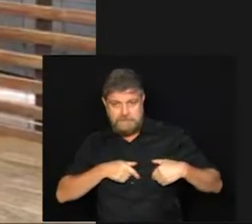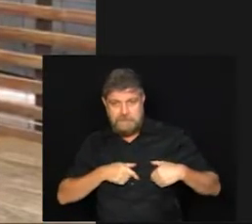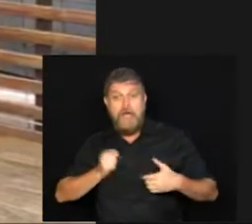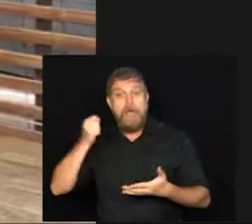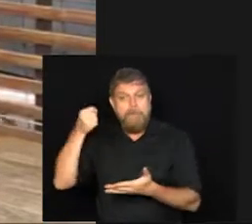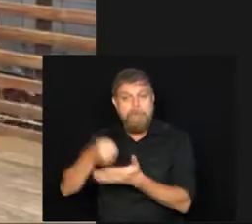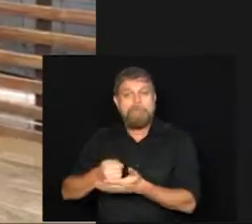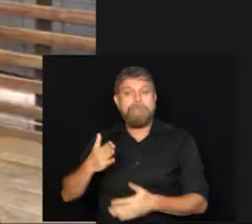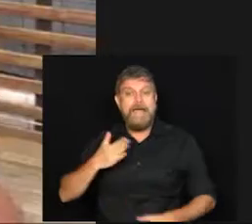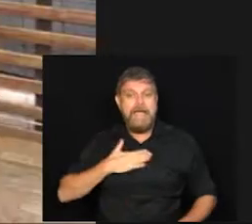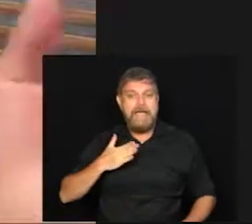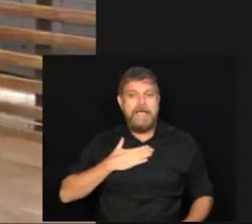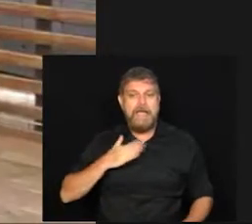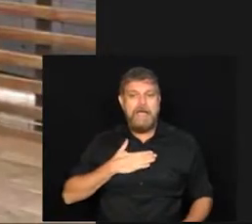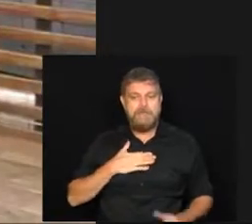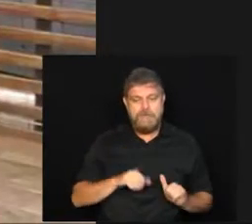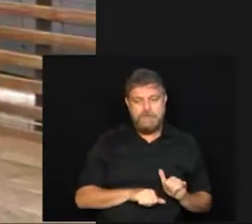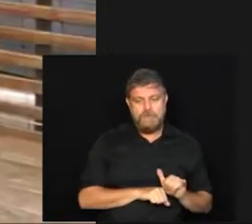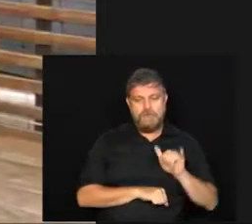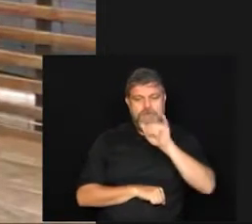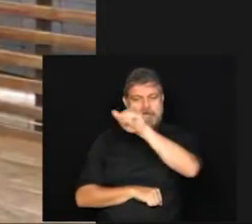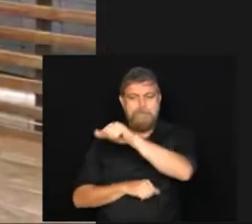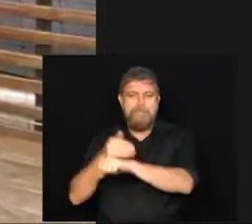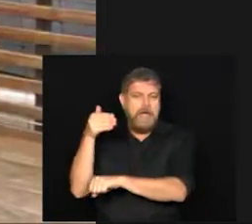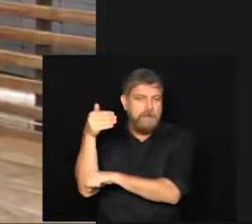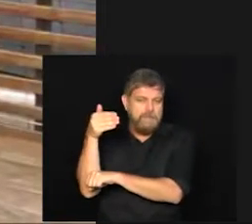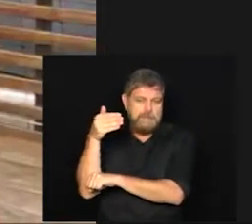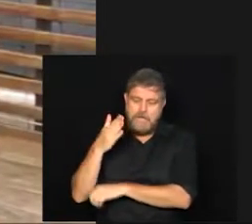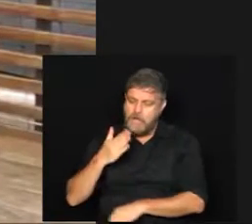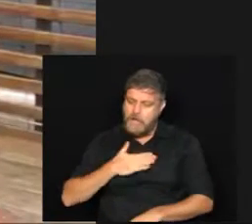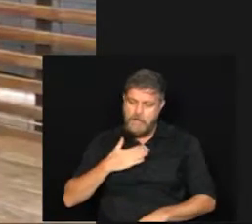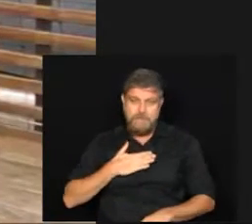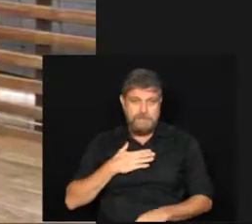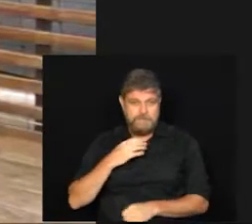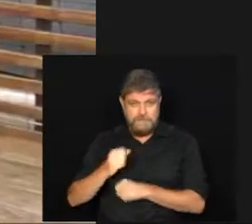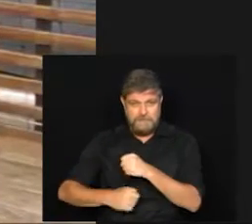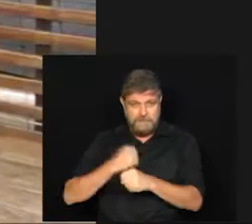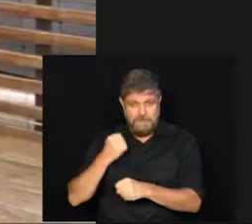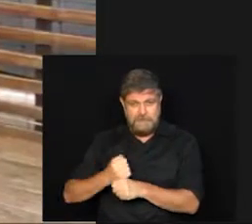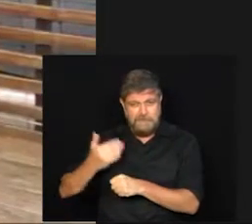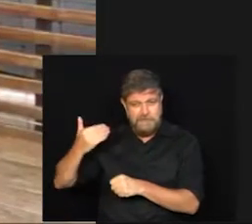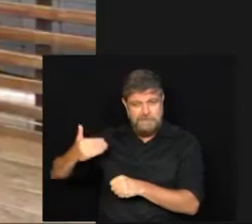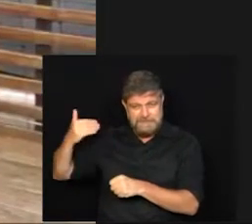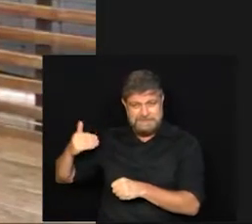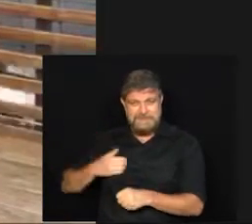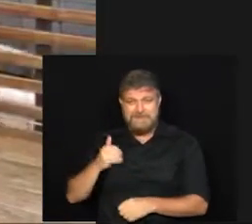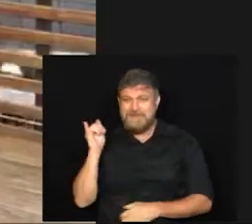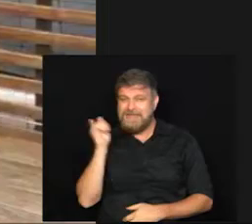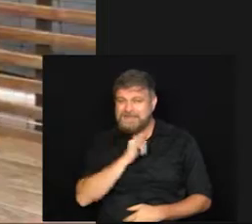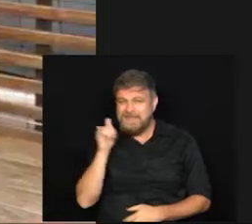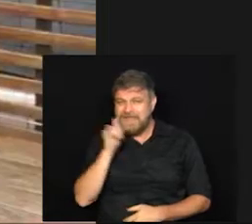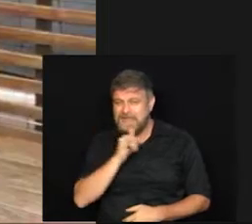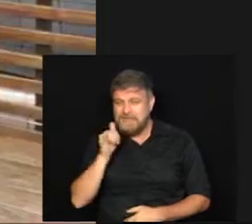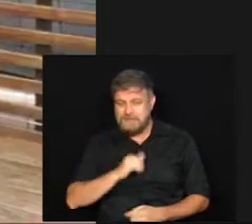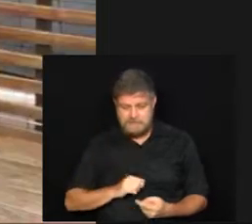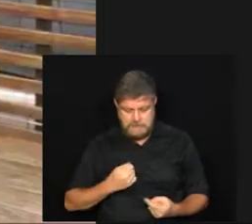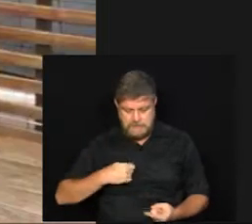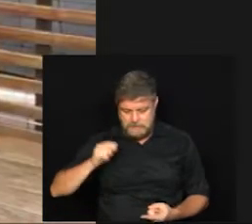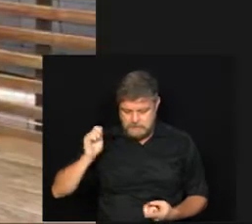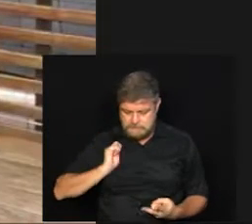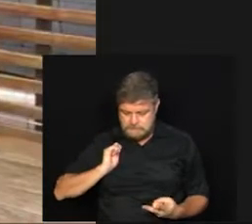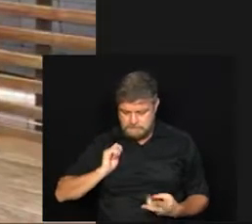meu deslocamento, com a minha hospedagem, enfim. Então, ano retrasado, nós estivemos na Itália,